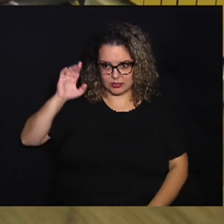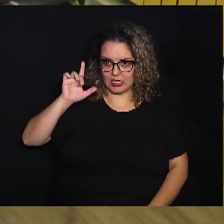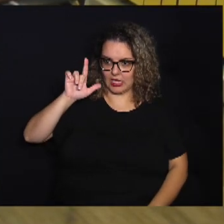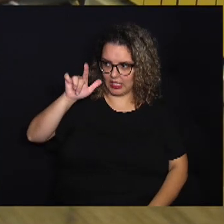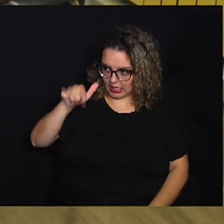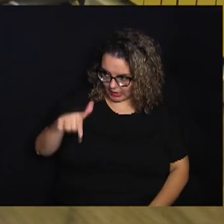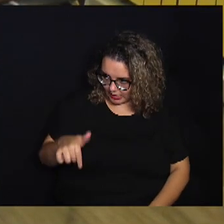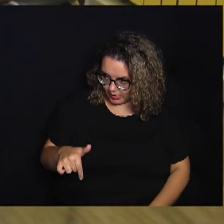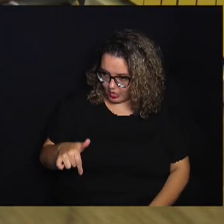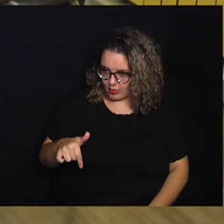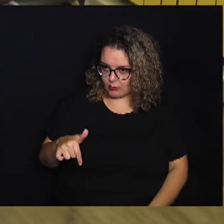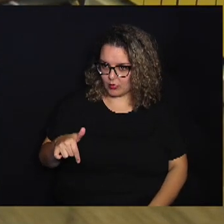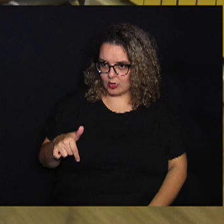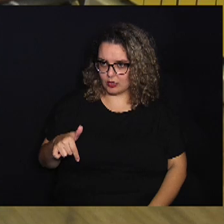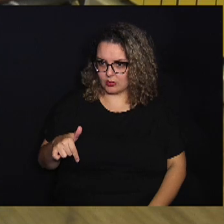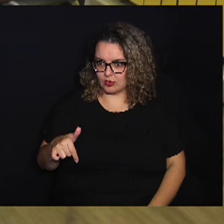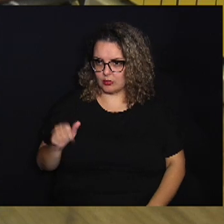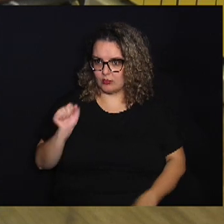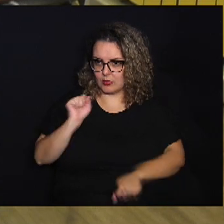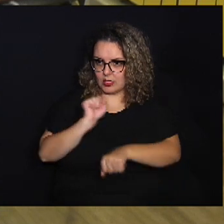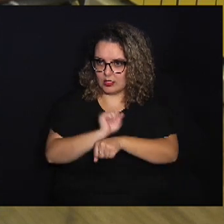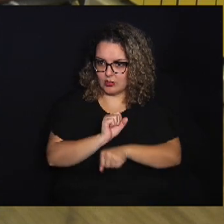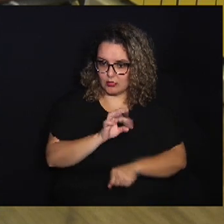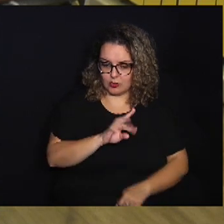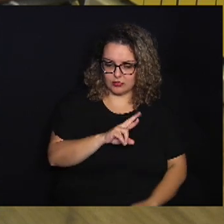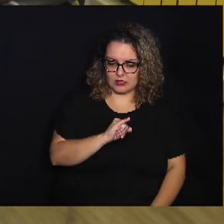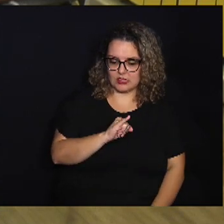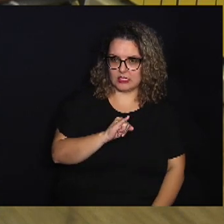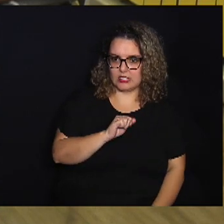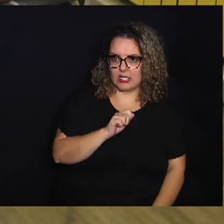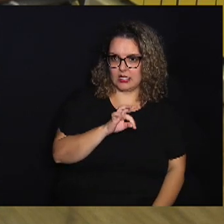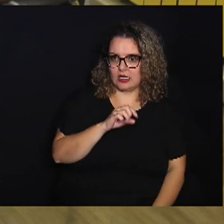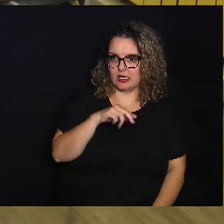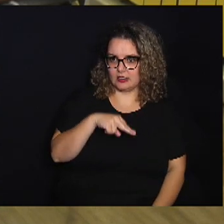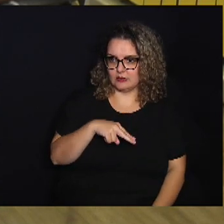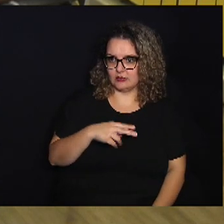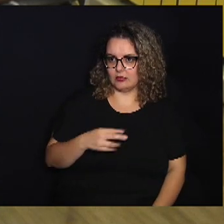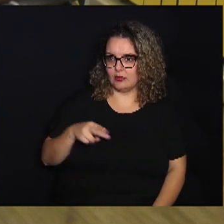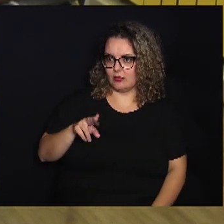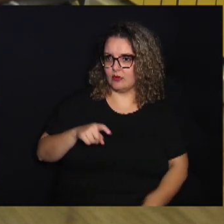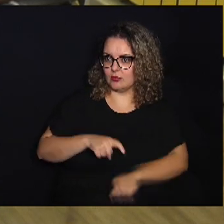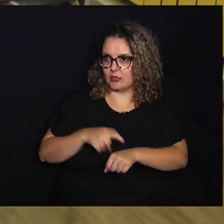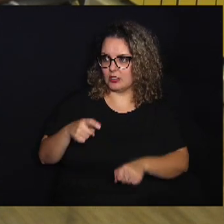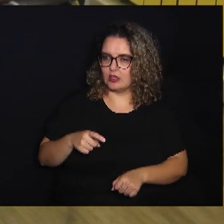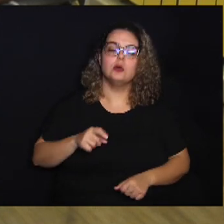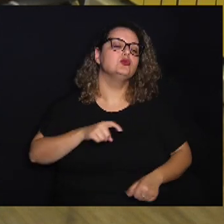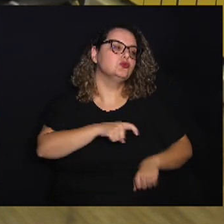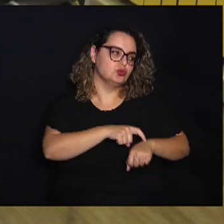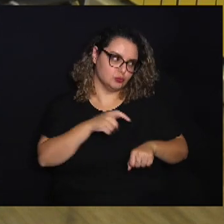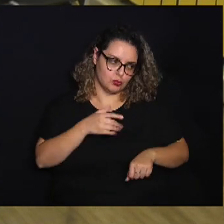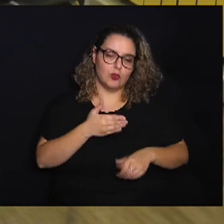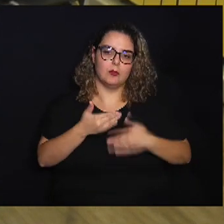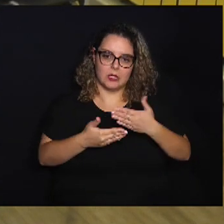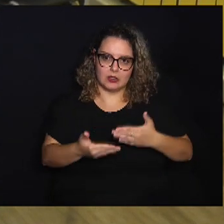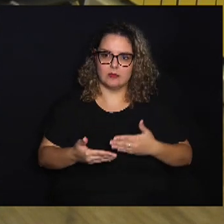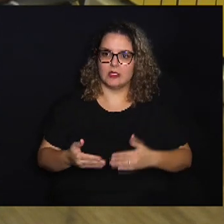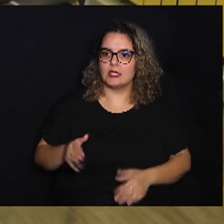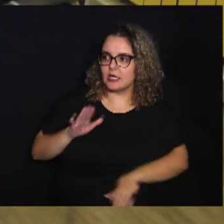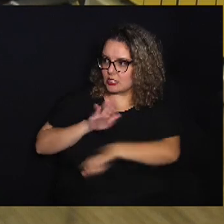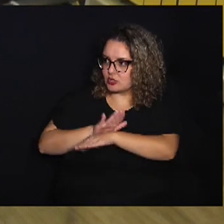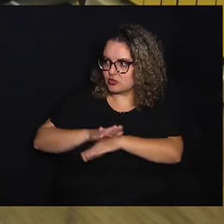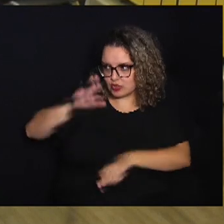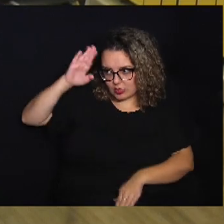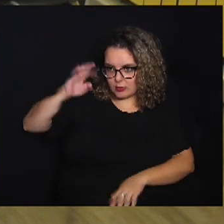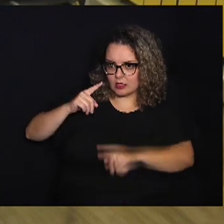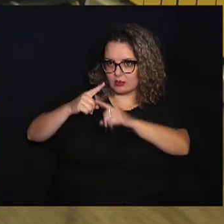depois que você parou de fazer o triatlon ou foi durante? Durante. E te ajudou de alguma maneira a parte acadêmica com a